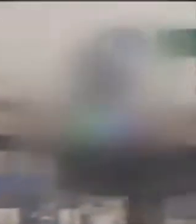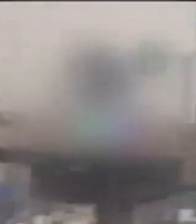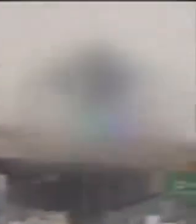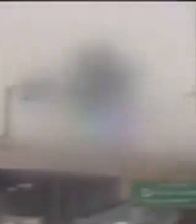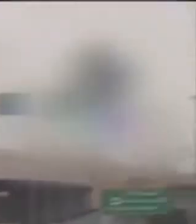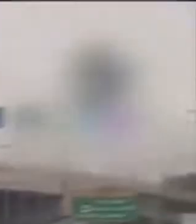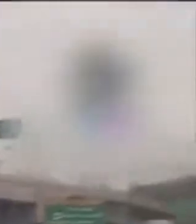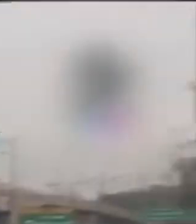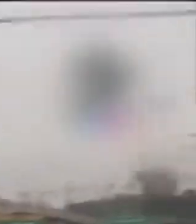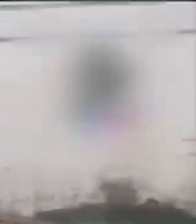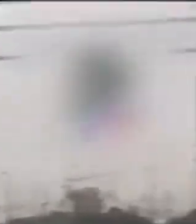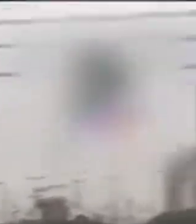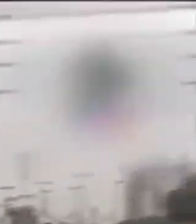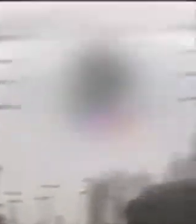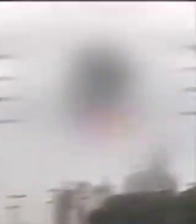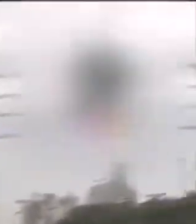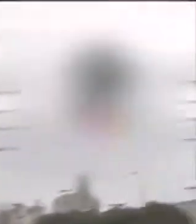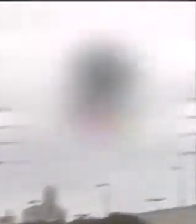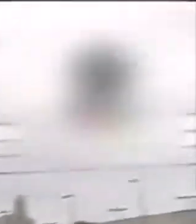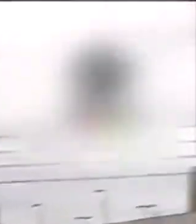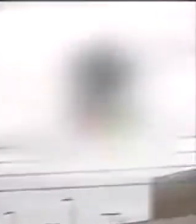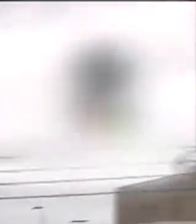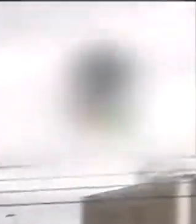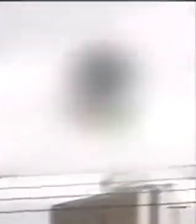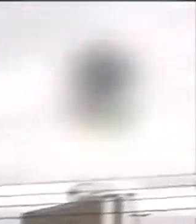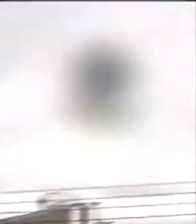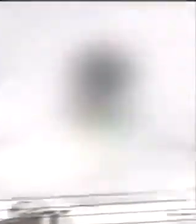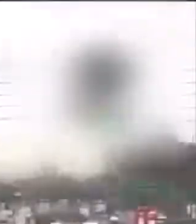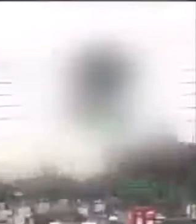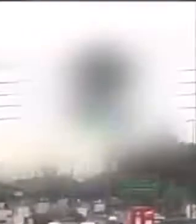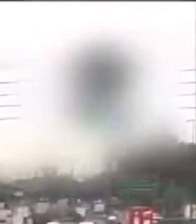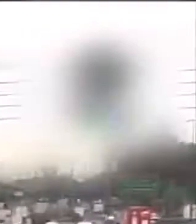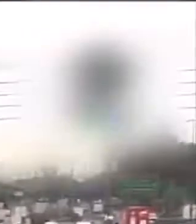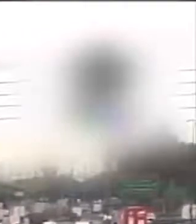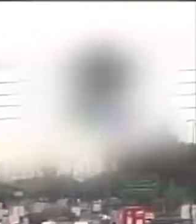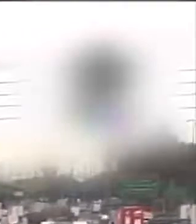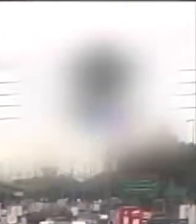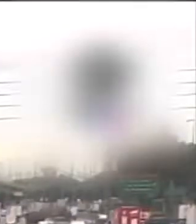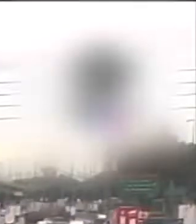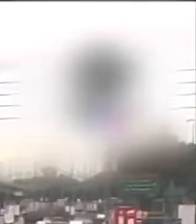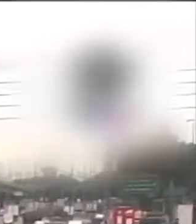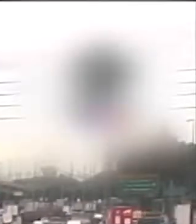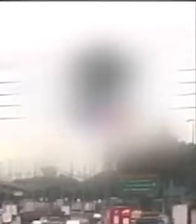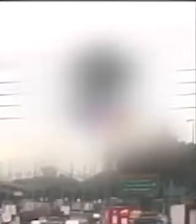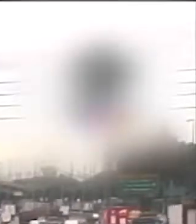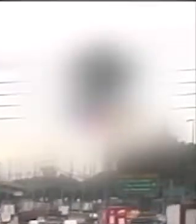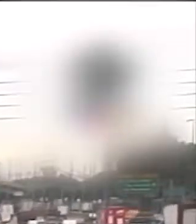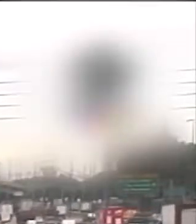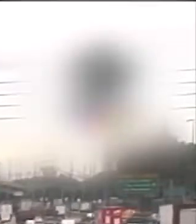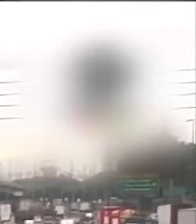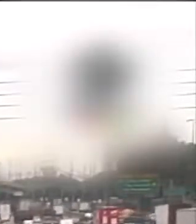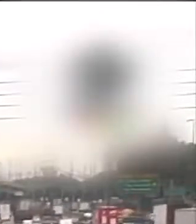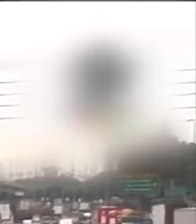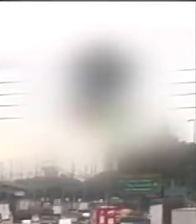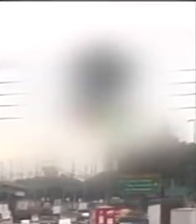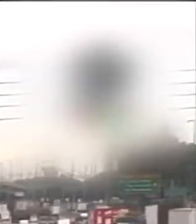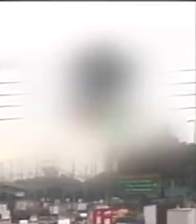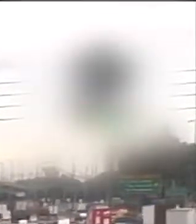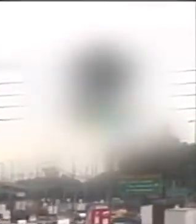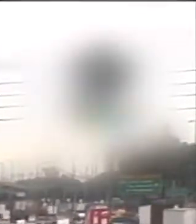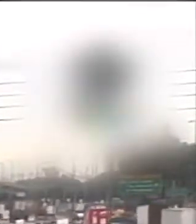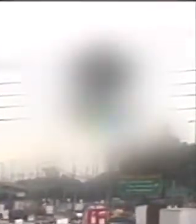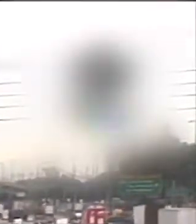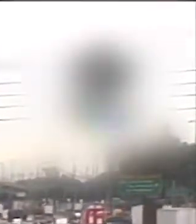uma pescaria. A população só vê o Tietê no dia que ele transborda. Aí ele para São Paulo, todo mundo fica de